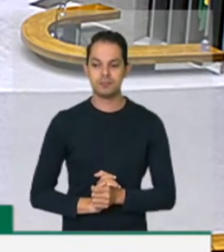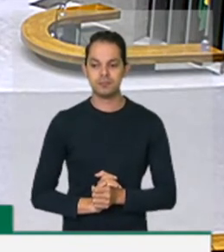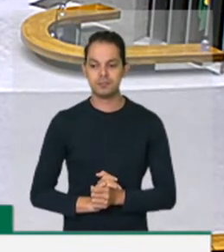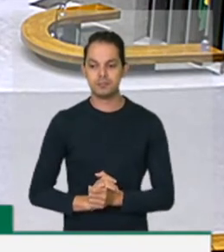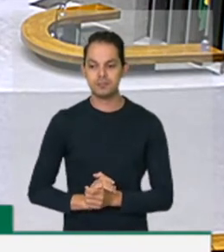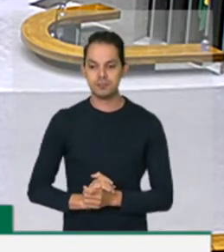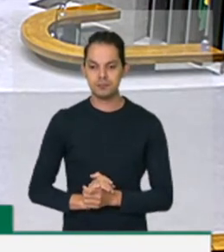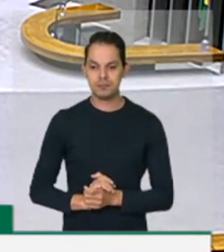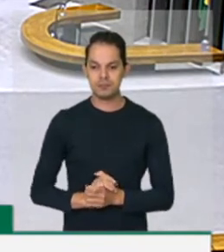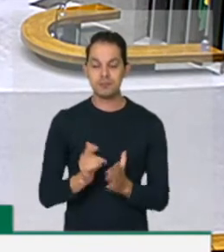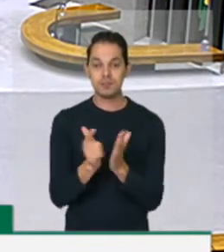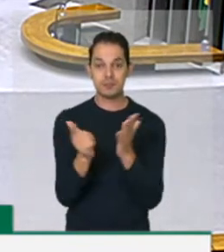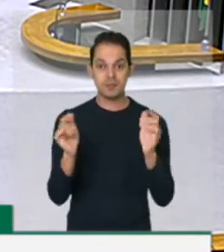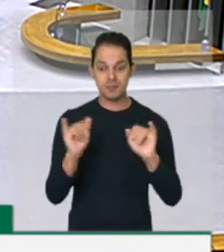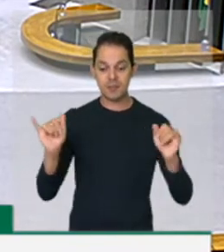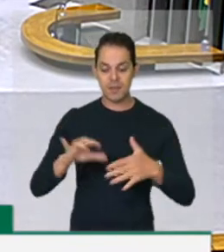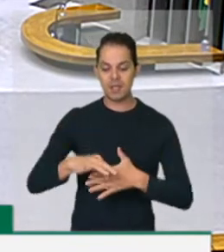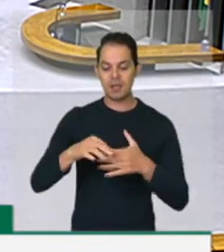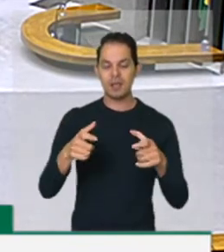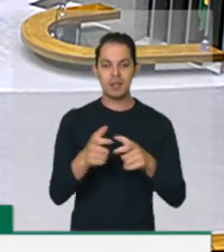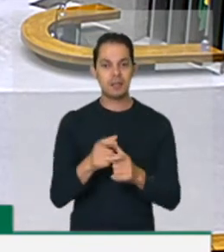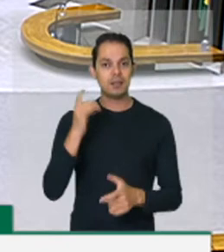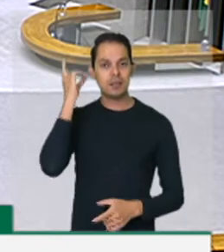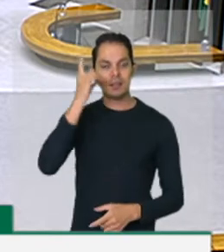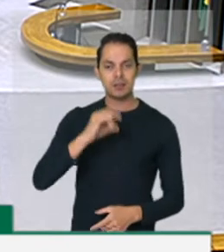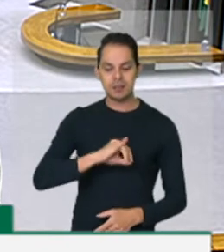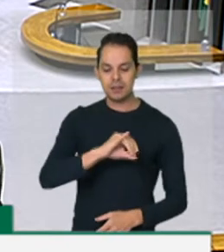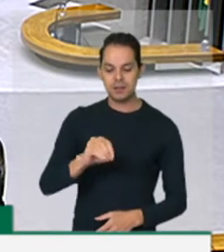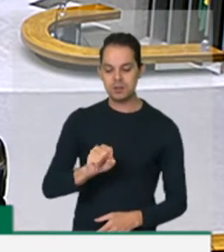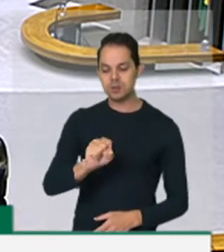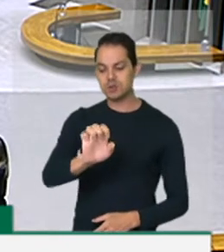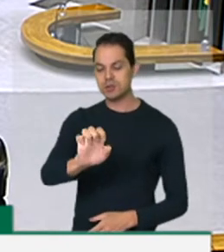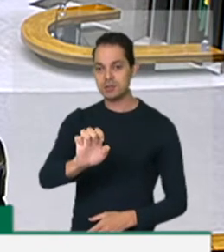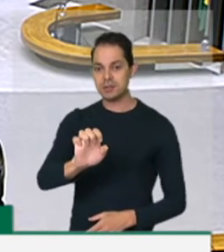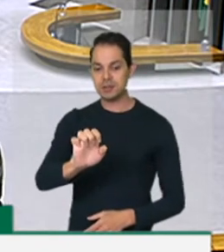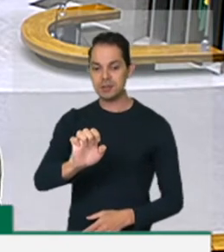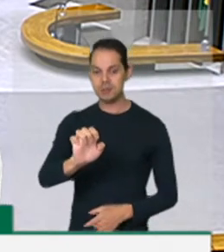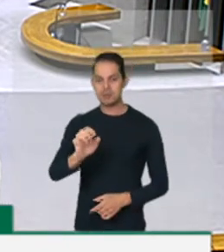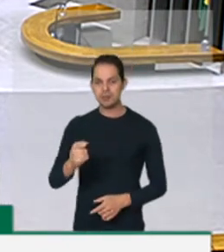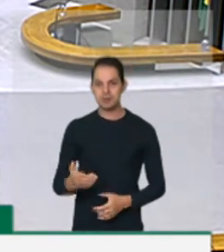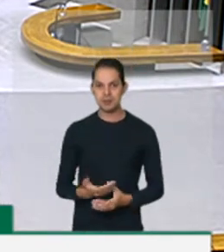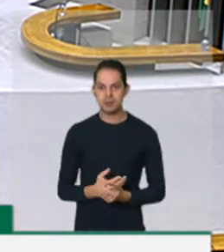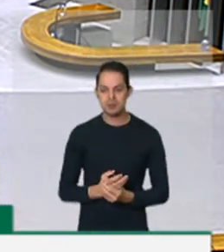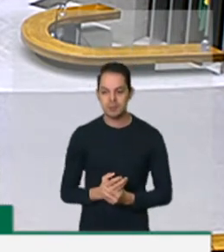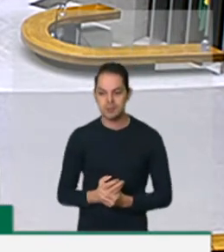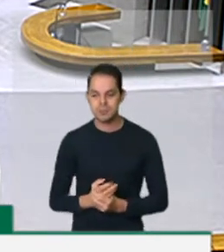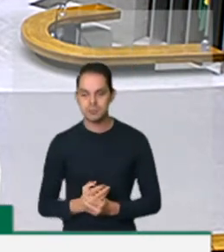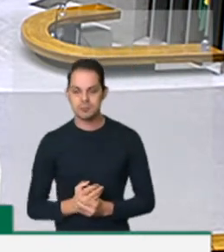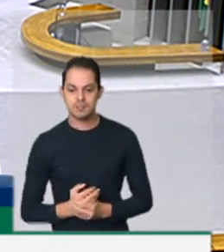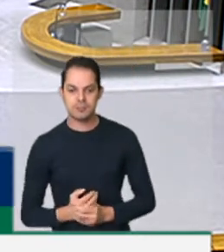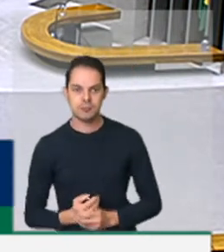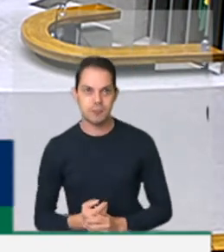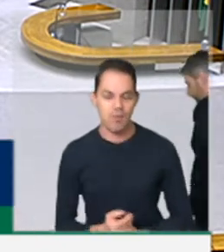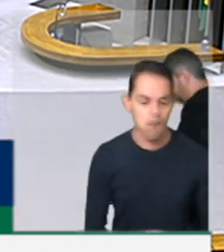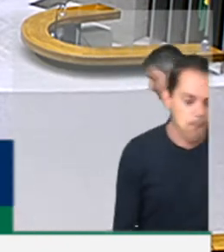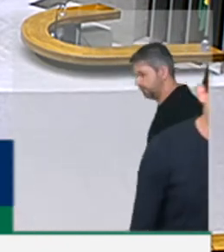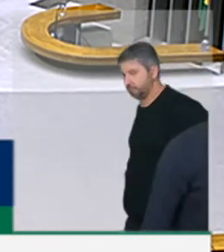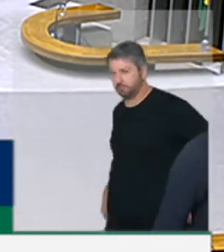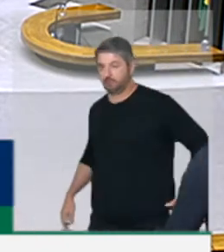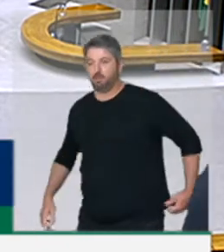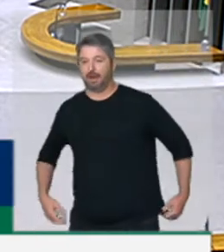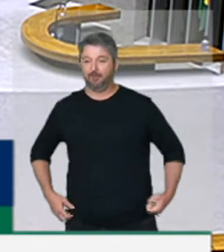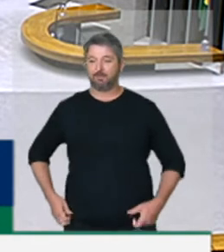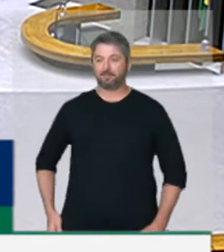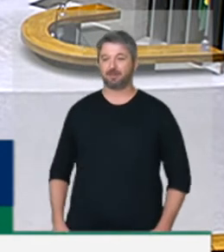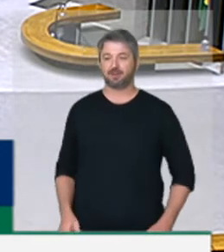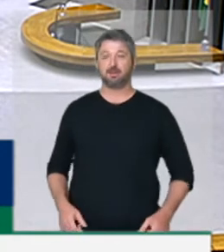Se for líder da minoria, deputado José Guimarães. Agora, líder da oposição, deputado Alessandro Molon,